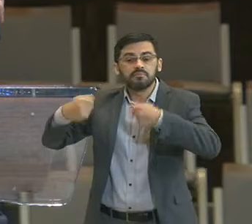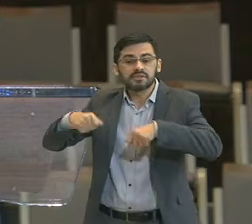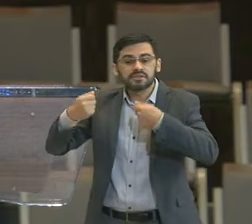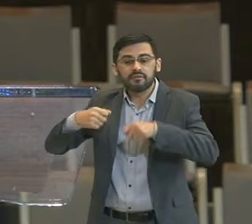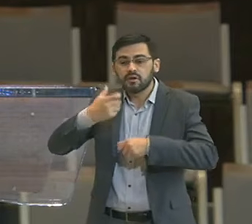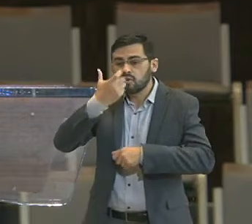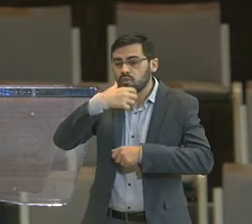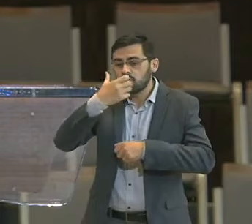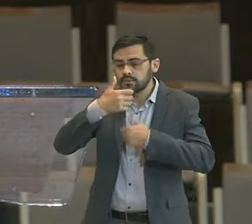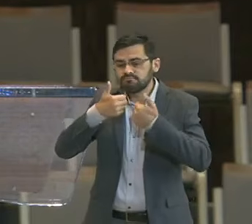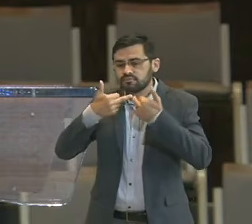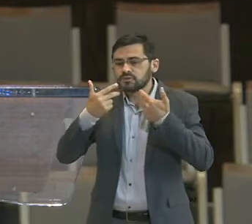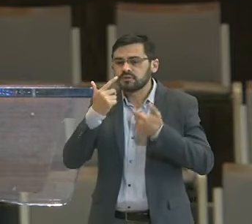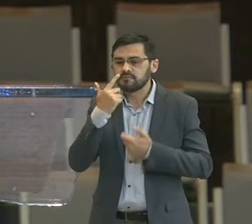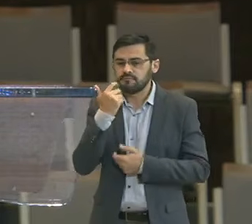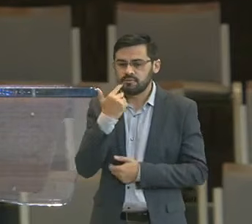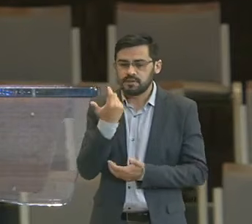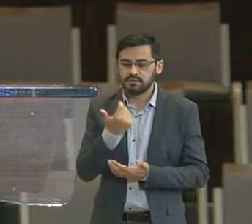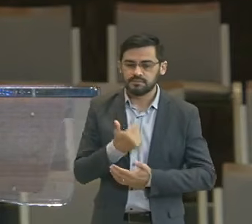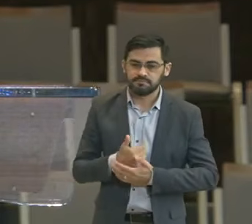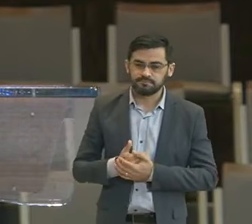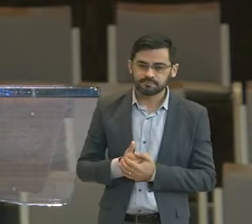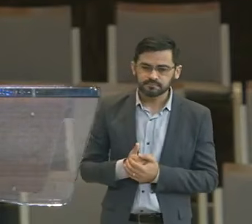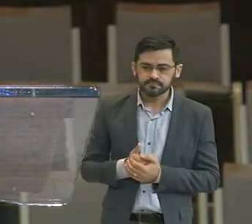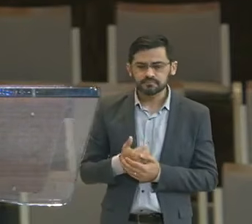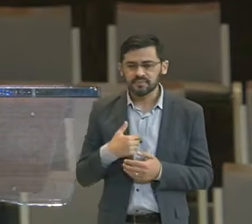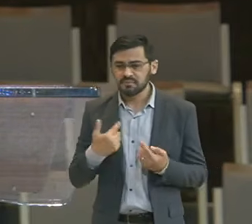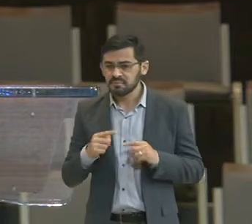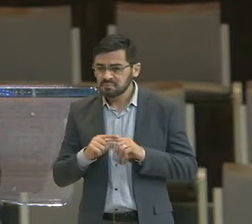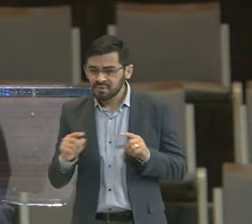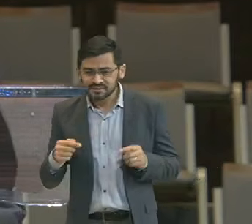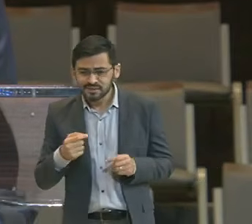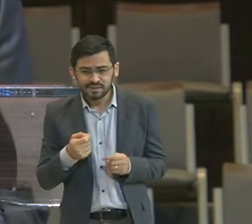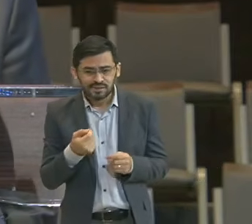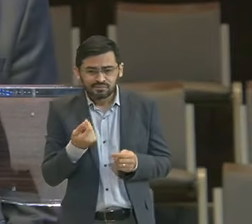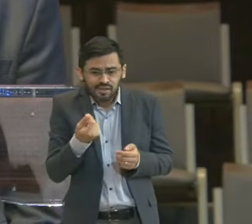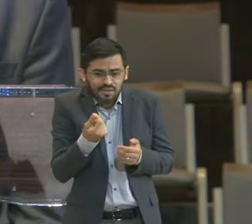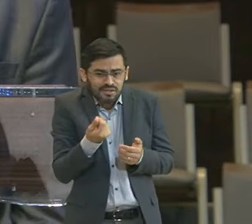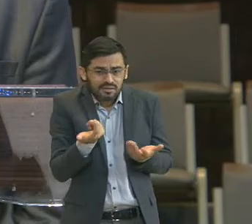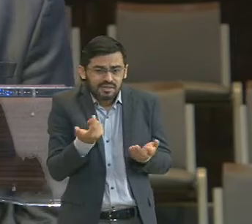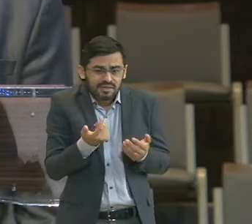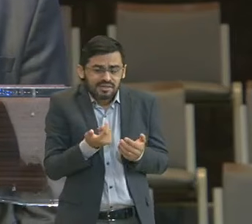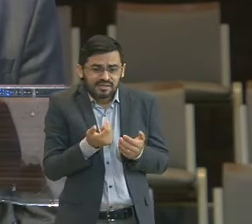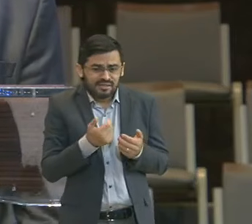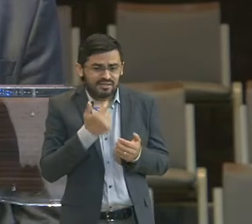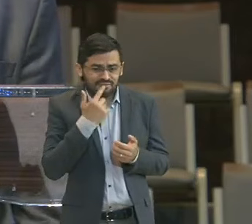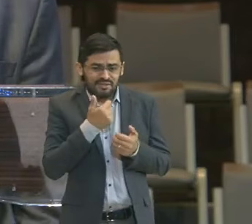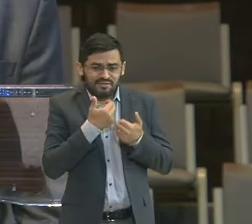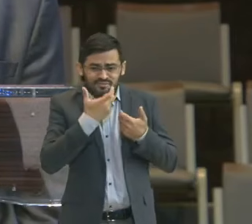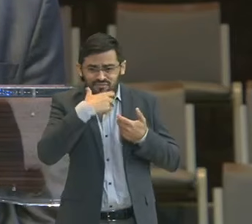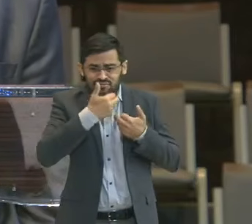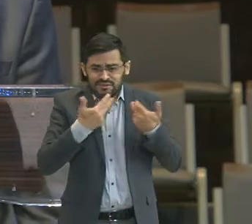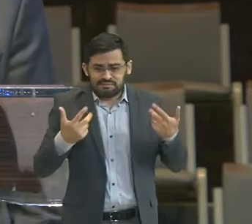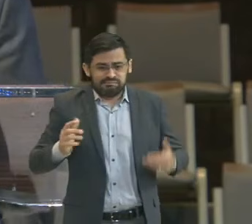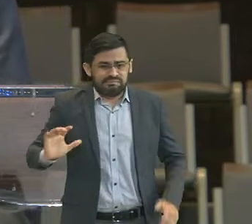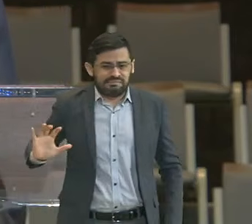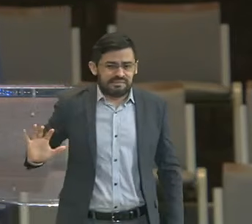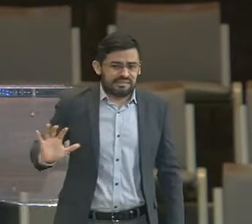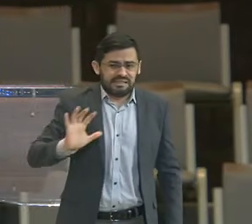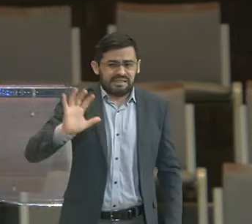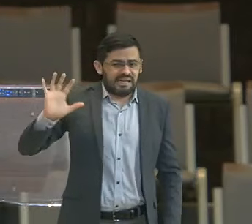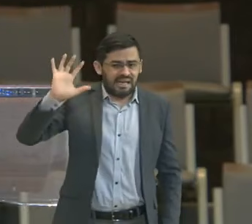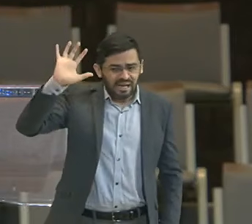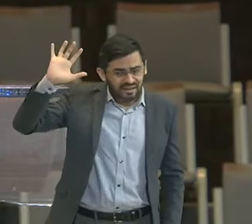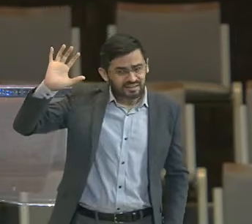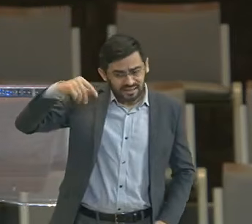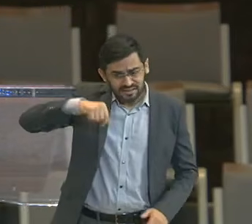comer frutas vermelhas. E ela não tem muito dinheiro, e essas frutas no Brasil são caras, né? Comer